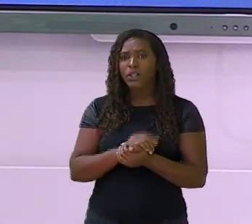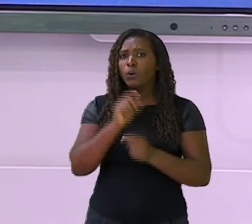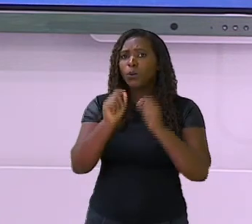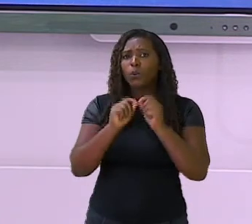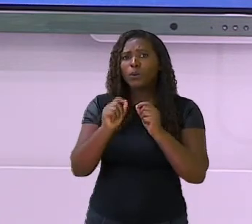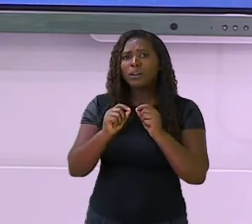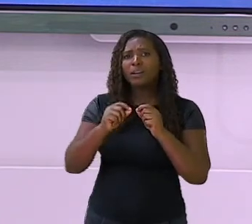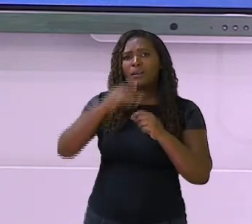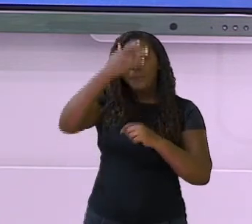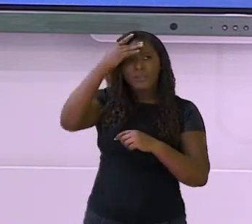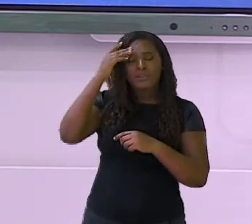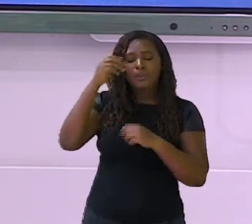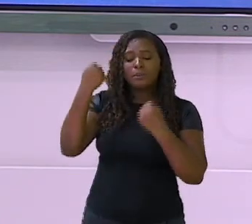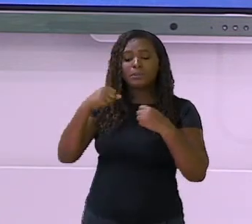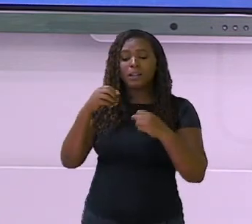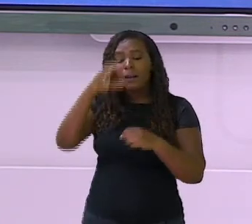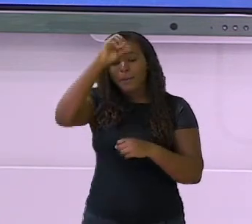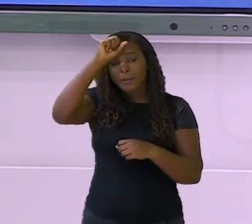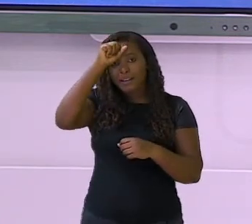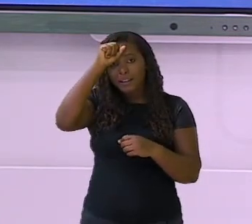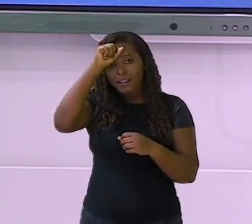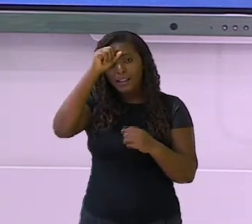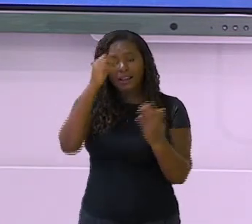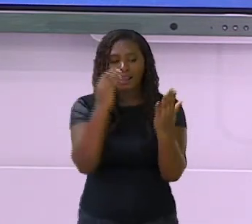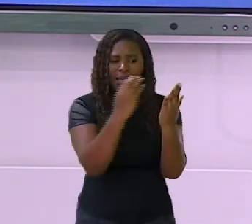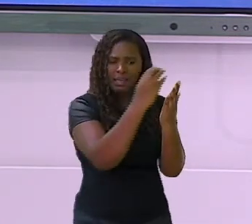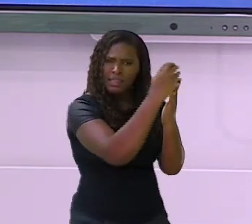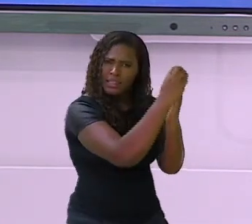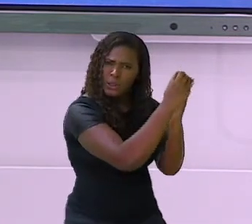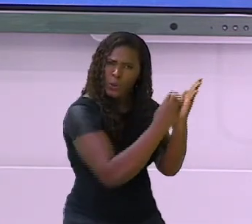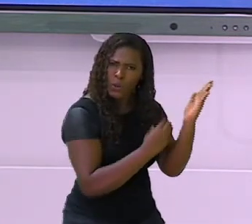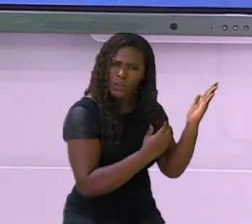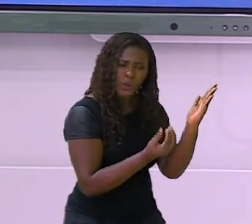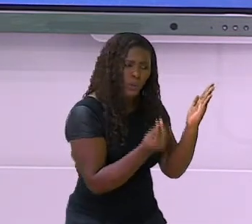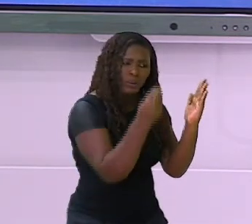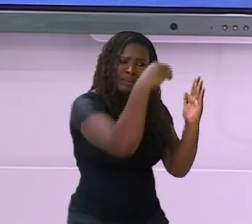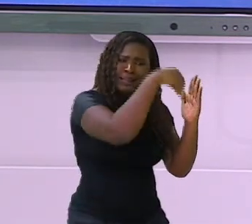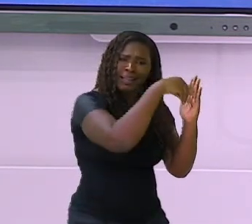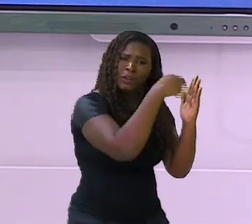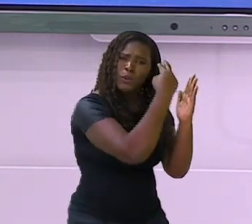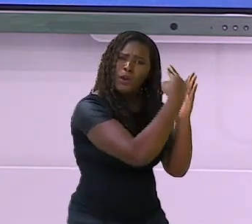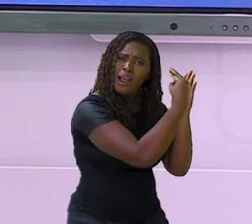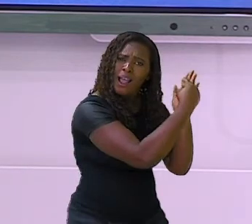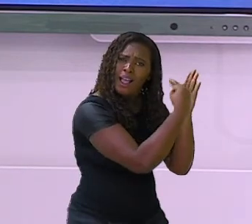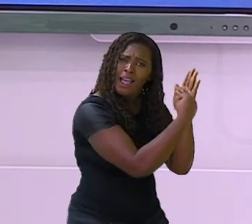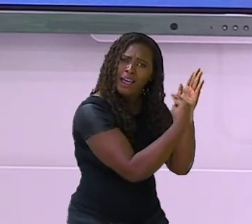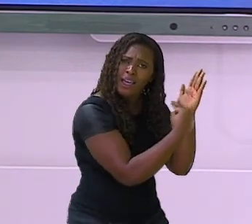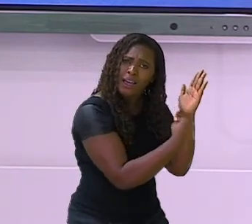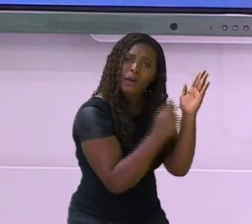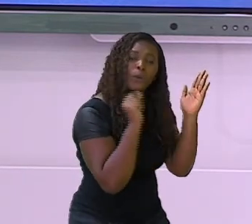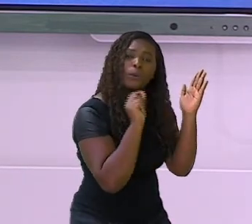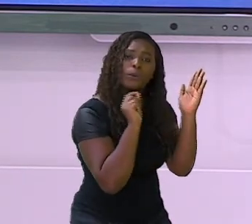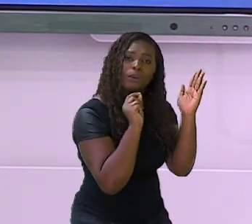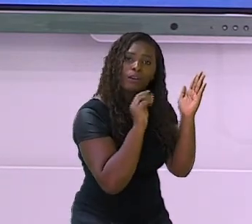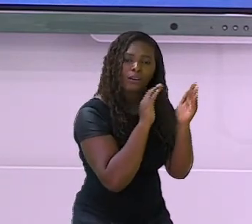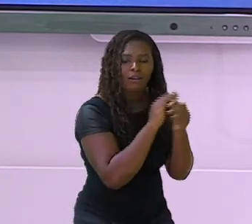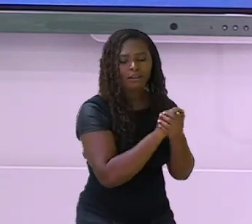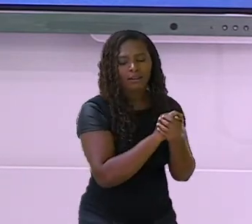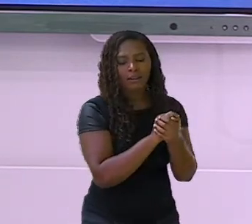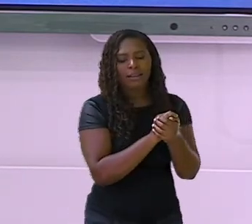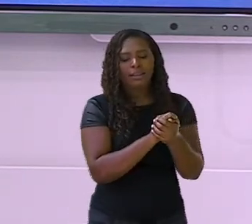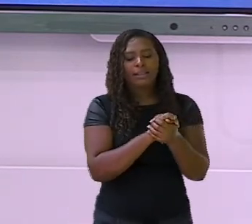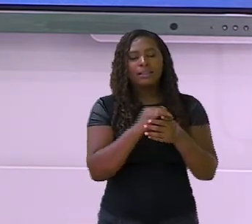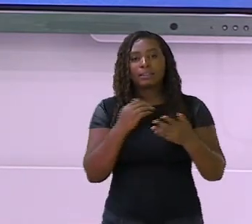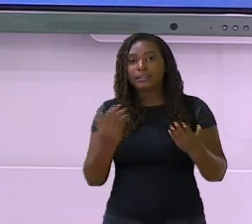currículo oferecido pela escola? Então, essa diferenciação entre o ensino masculino e feminino também foi